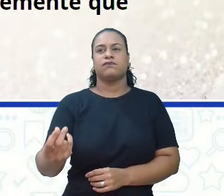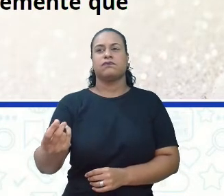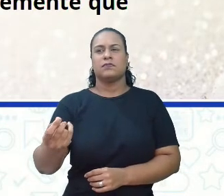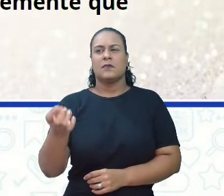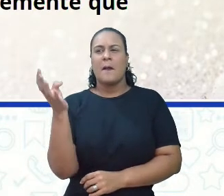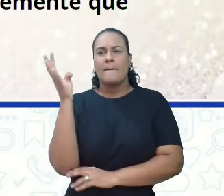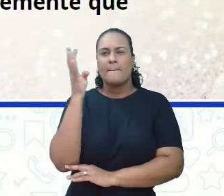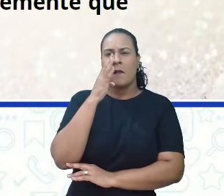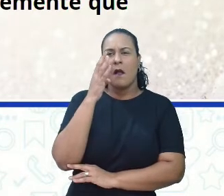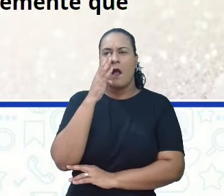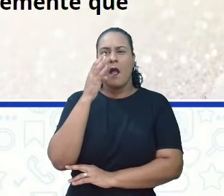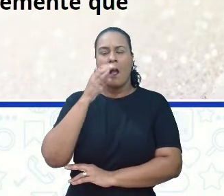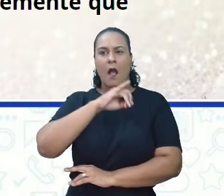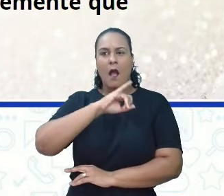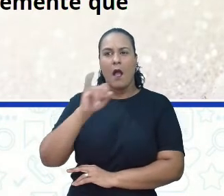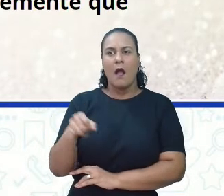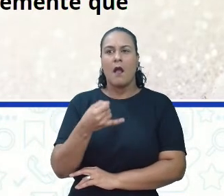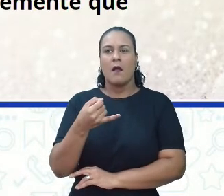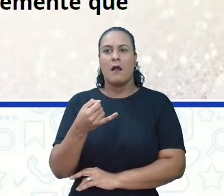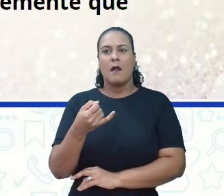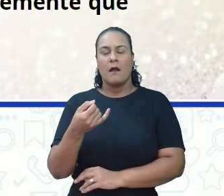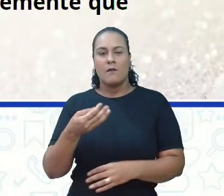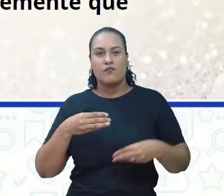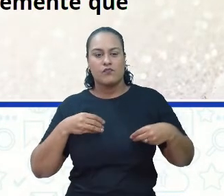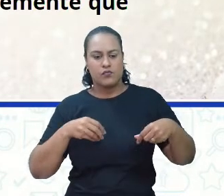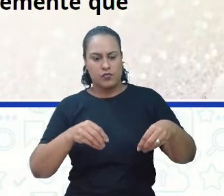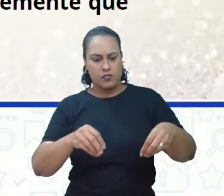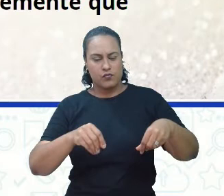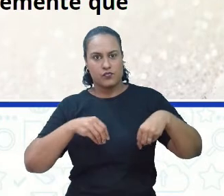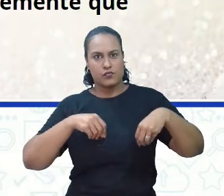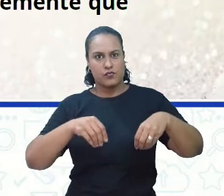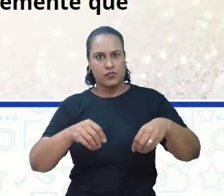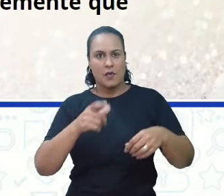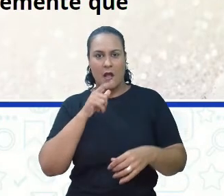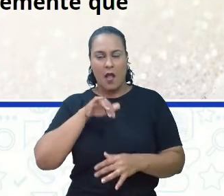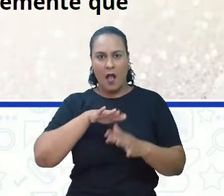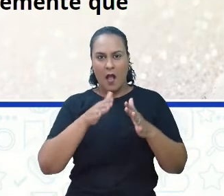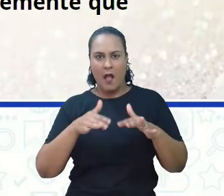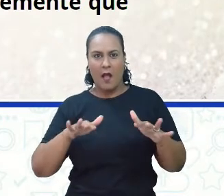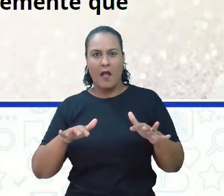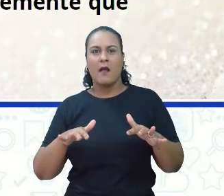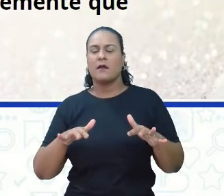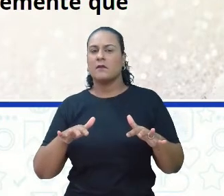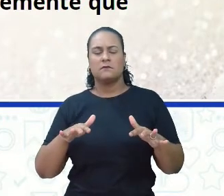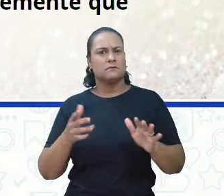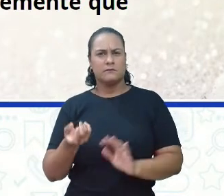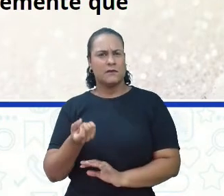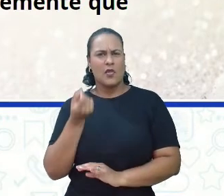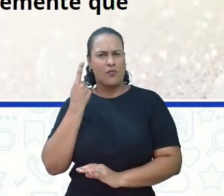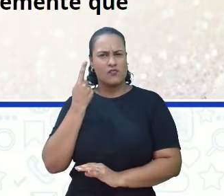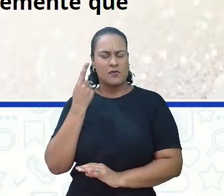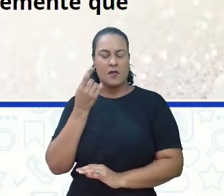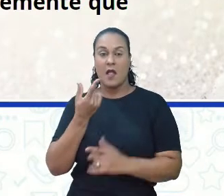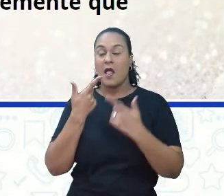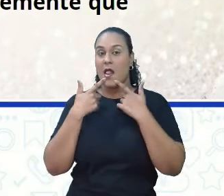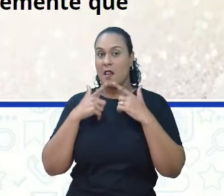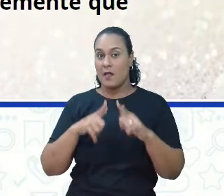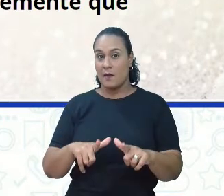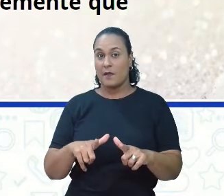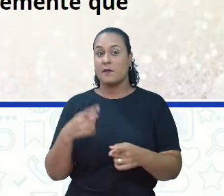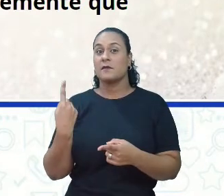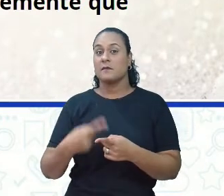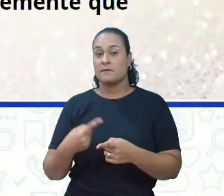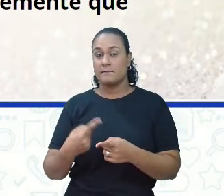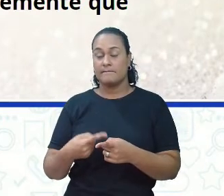que, querendo-a aproveitar, dar-se-á nela tudo. Gente, não estranhem a linguagem, tá? Porque claramente,